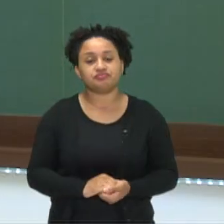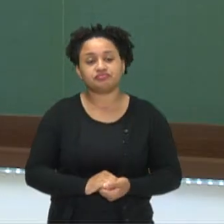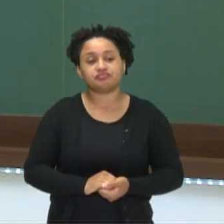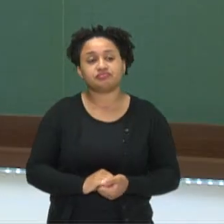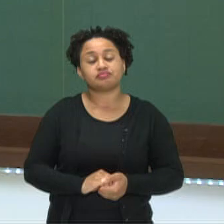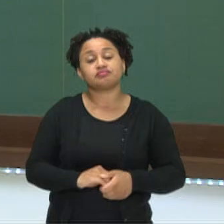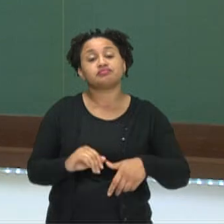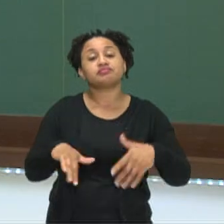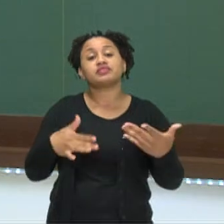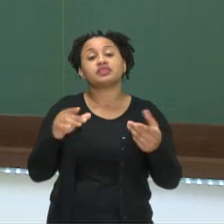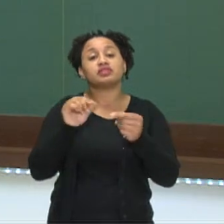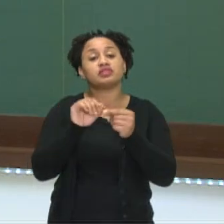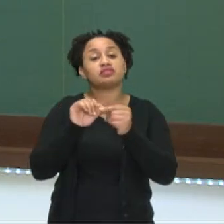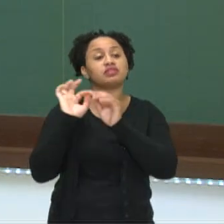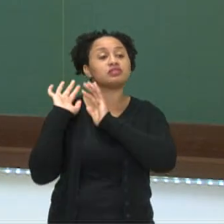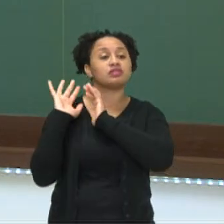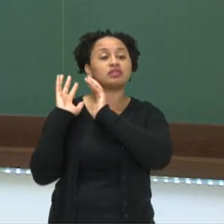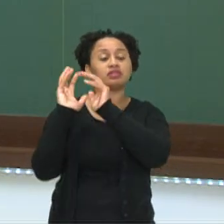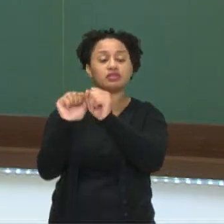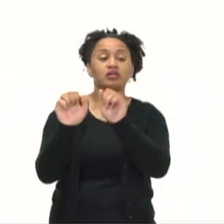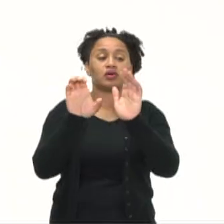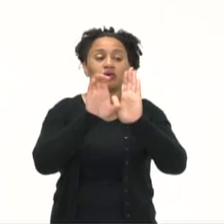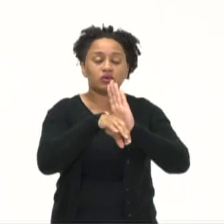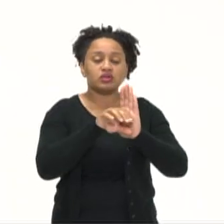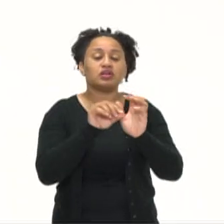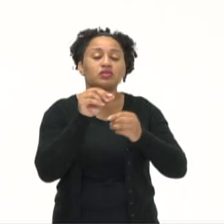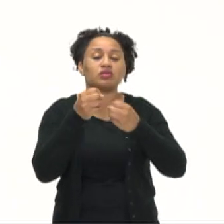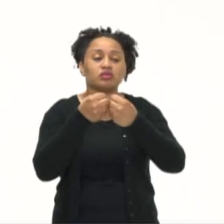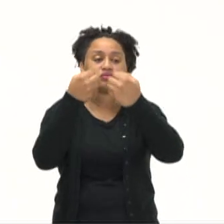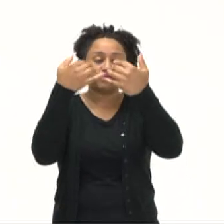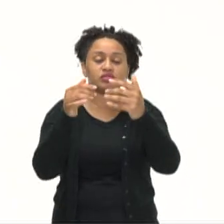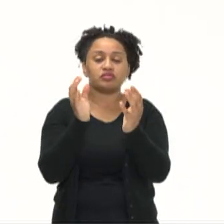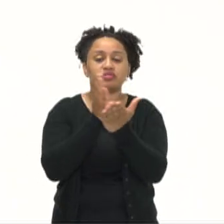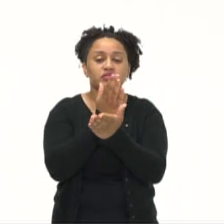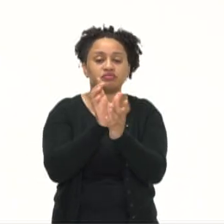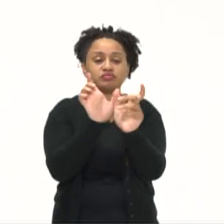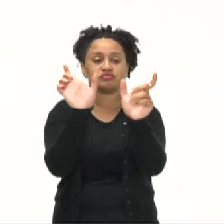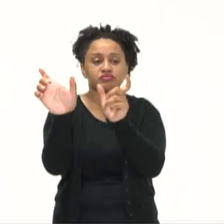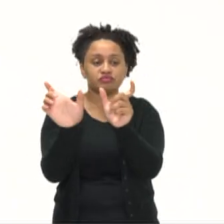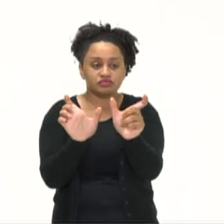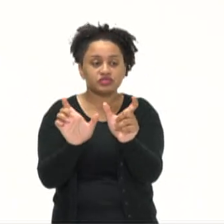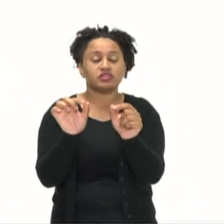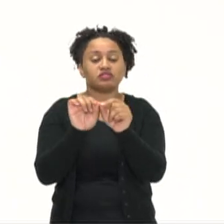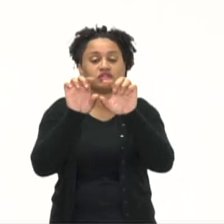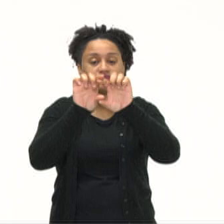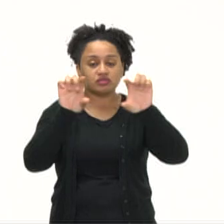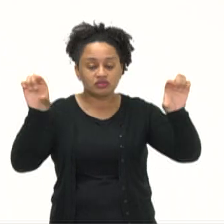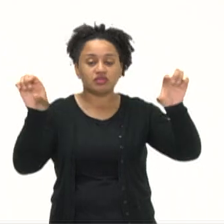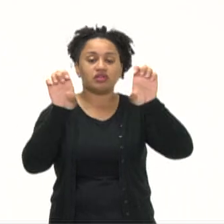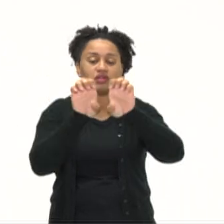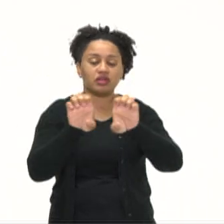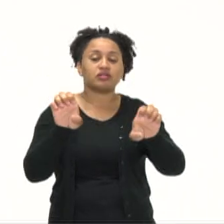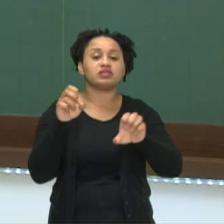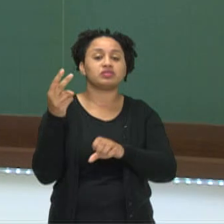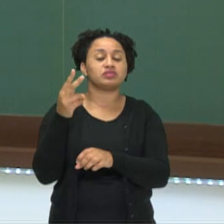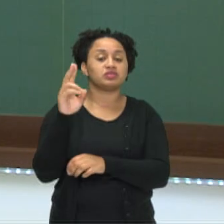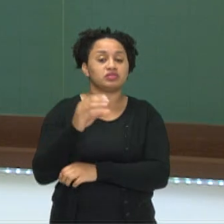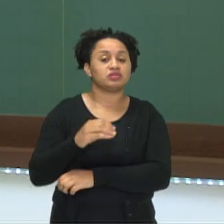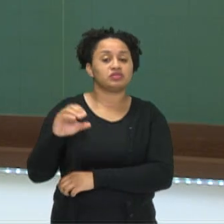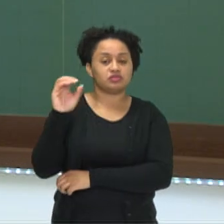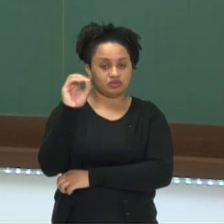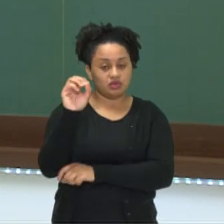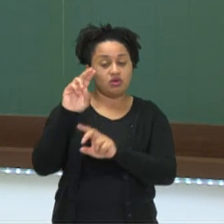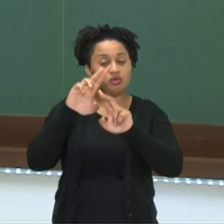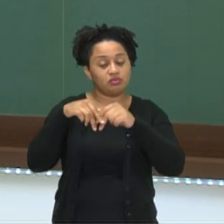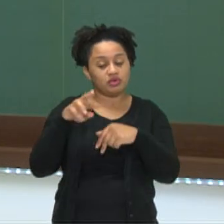nós vamos fazer? Retomar conceitos de fatoração aplicando em equações do segundo grau, ok? Por isso,